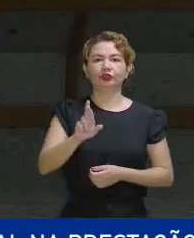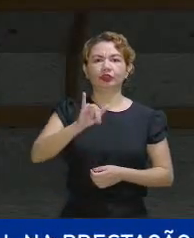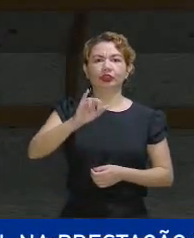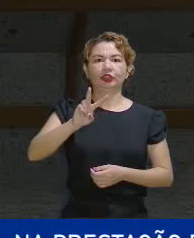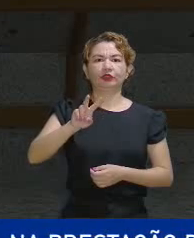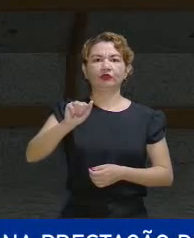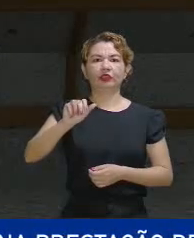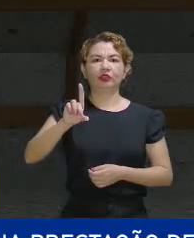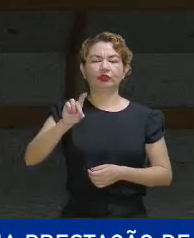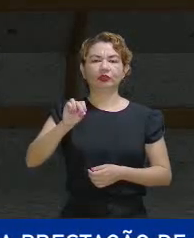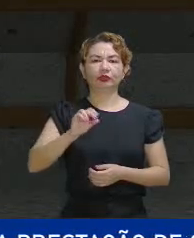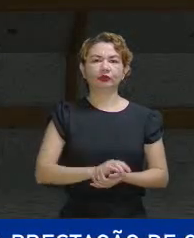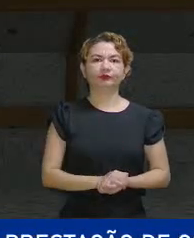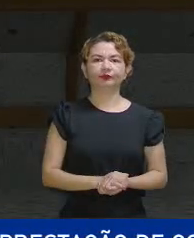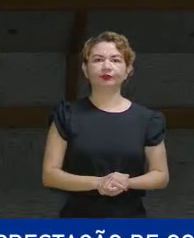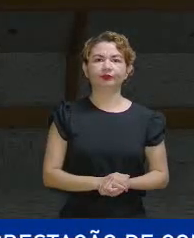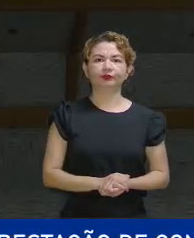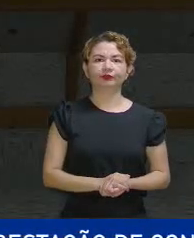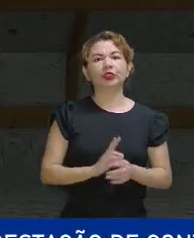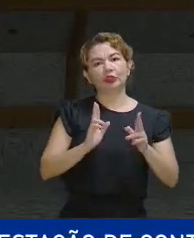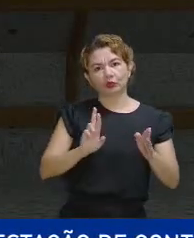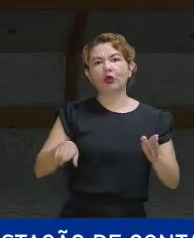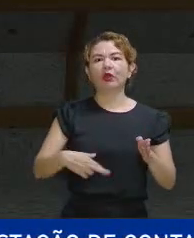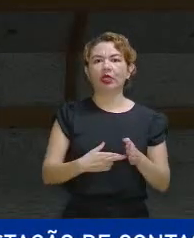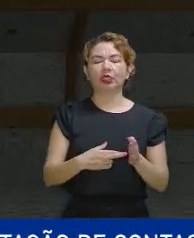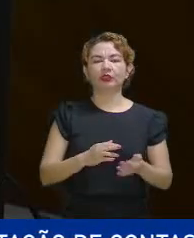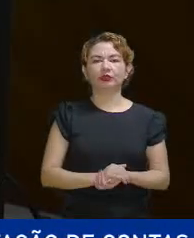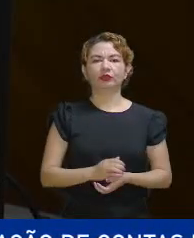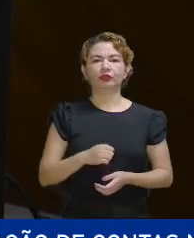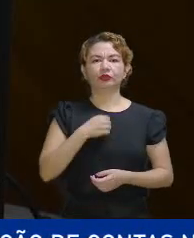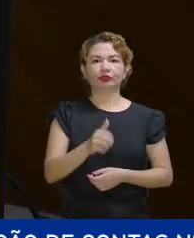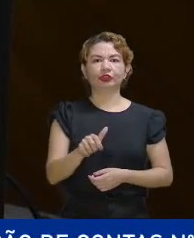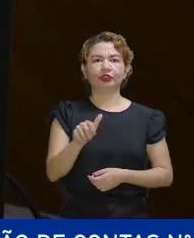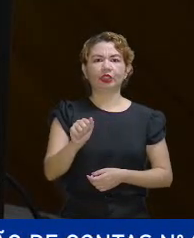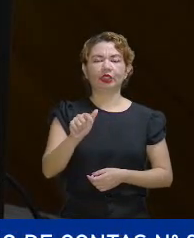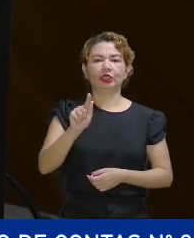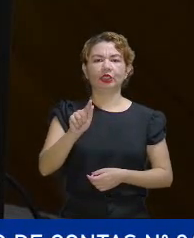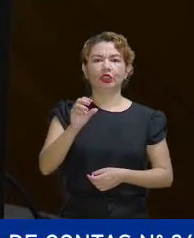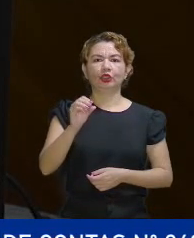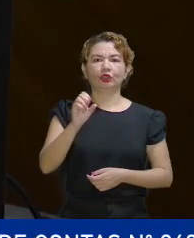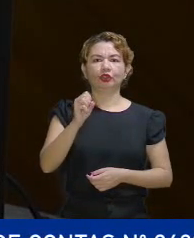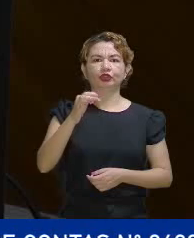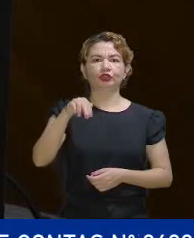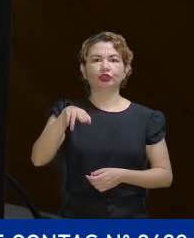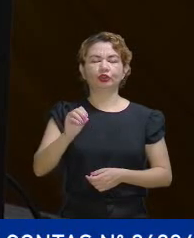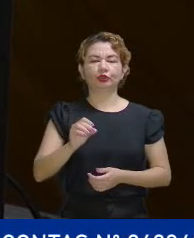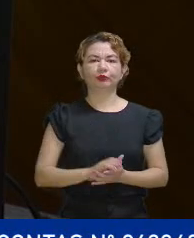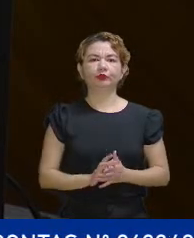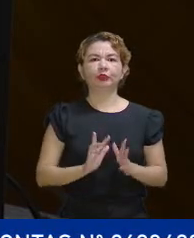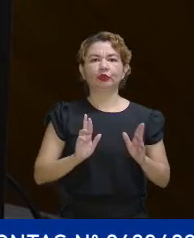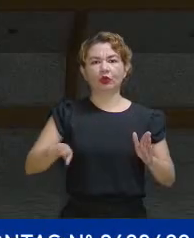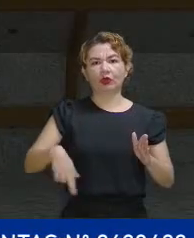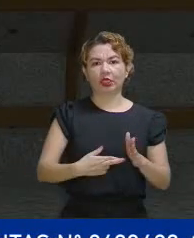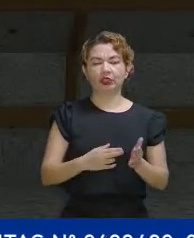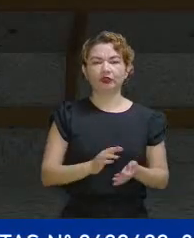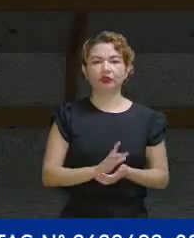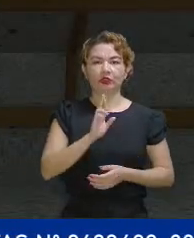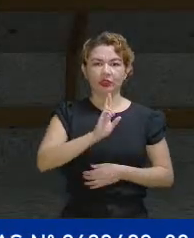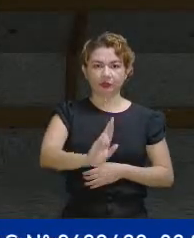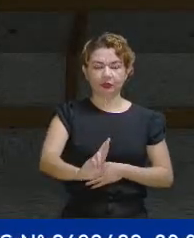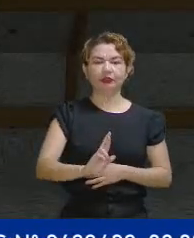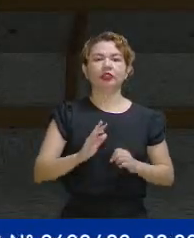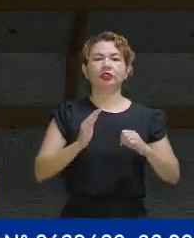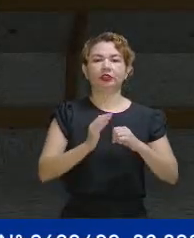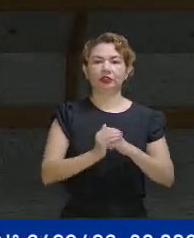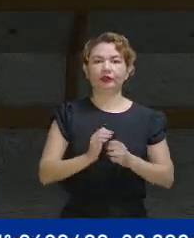Rivaldo Valente. Presidente, também acompanho o relator. Luiz Agostinho Silvério. Acompanho o relator, senhor presidente. Decisão. O